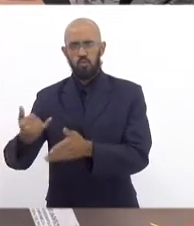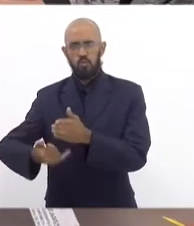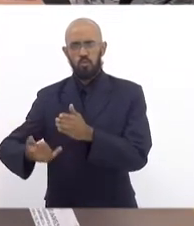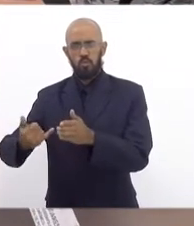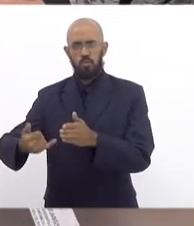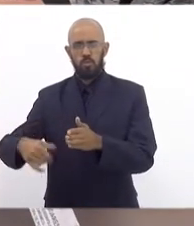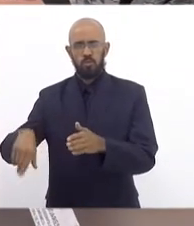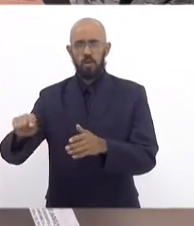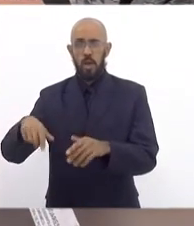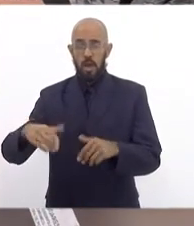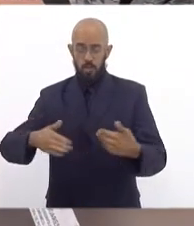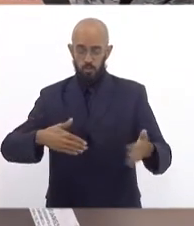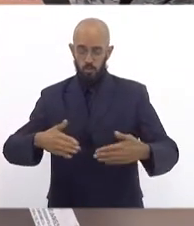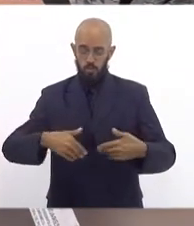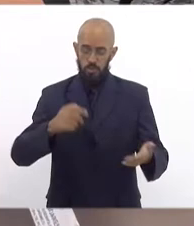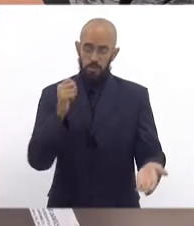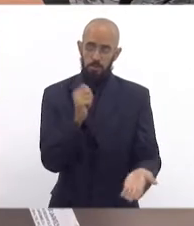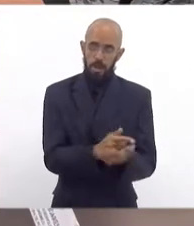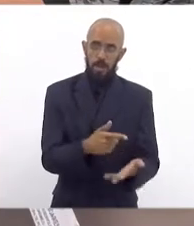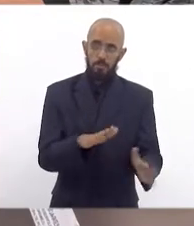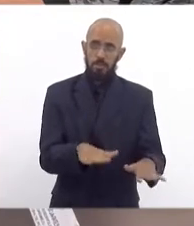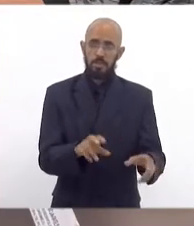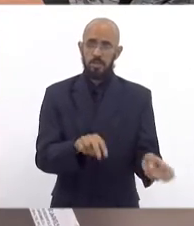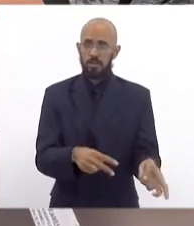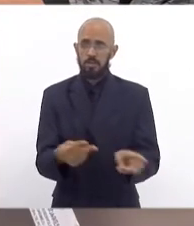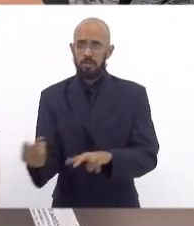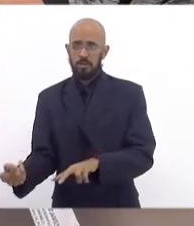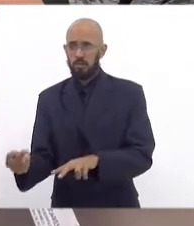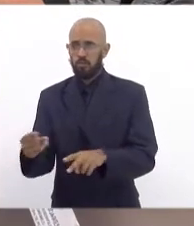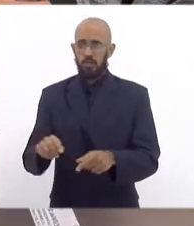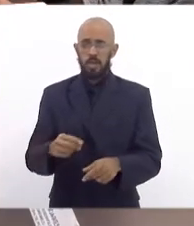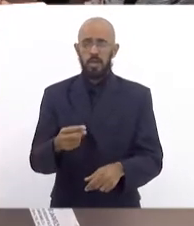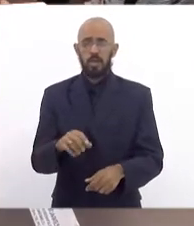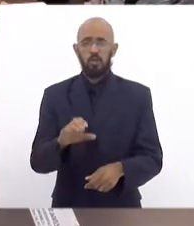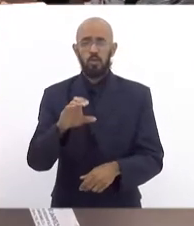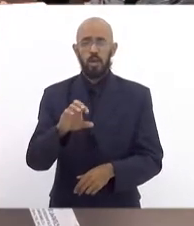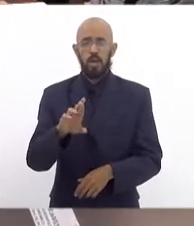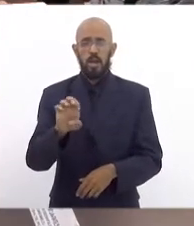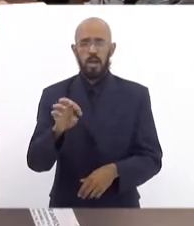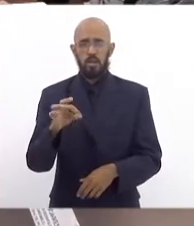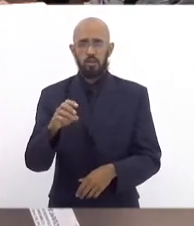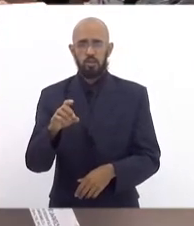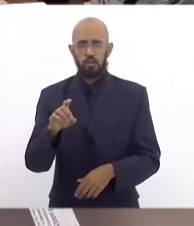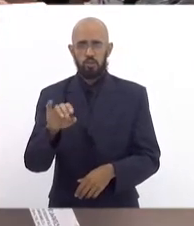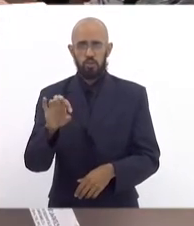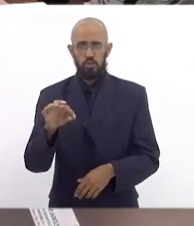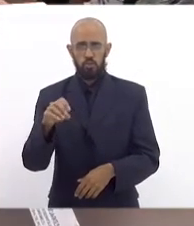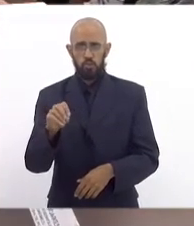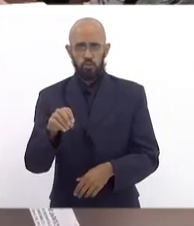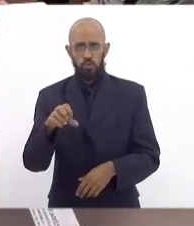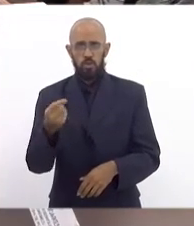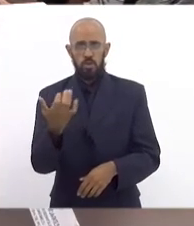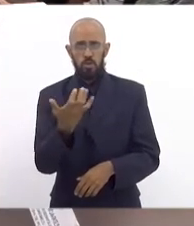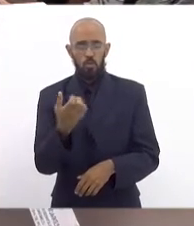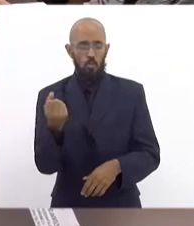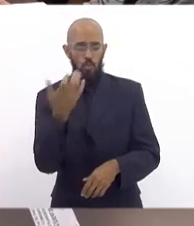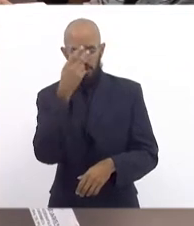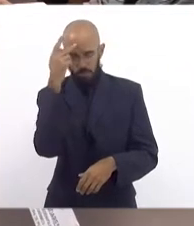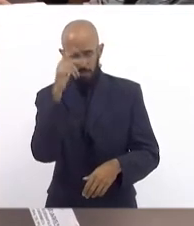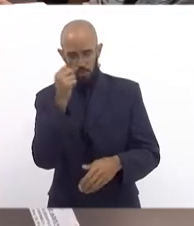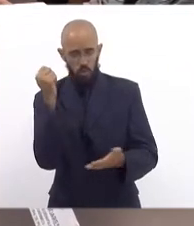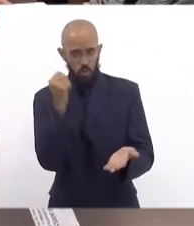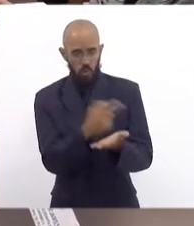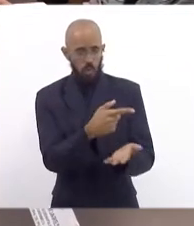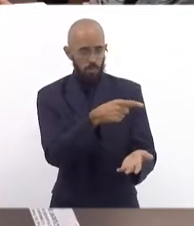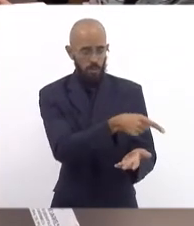só que a indústria paga os três e meio mas que ela transfere o crédito tributário então Varejista quando compra da indústria não acredita